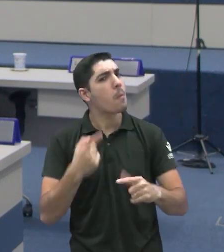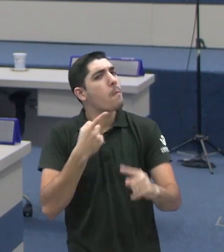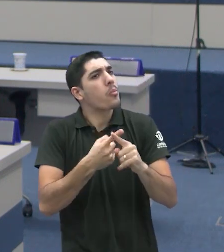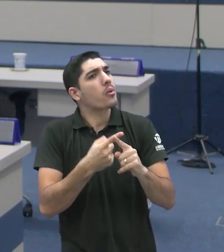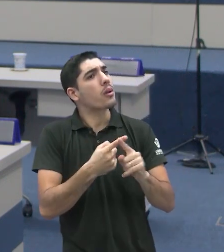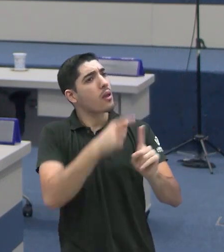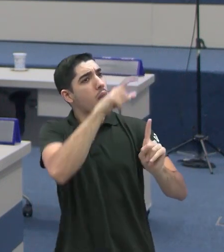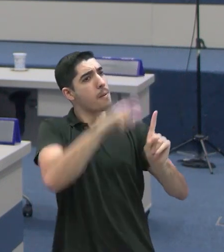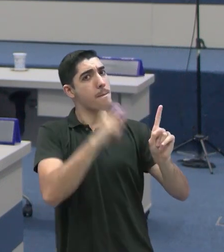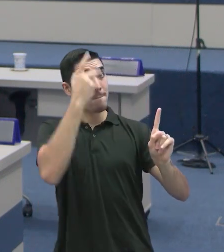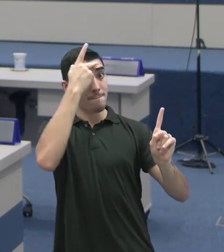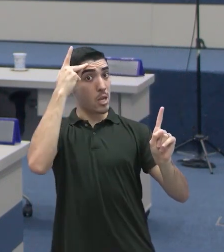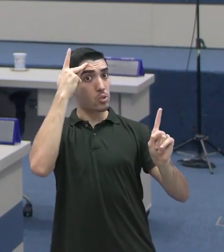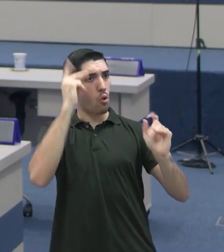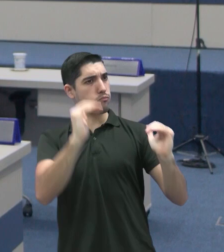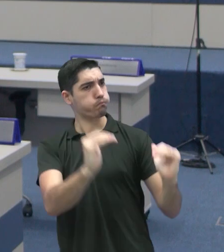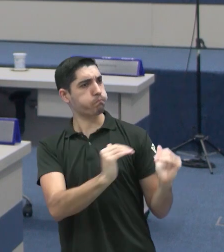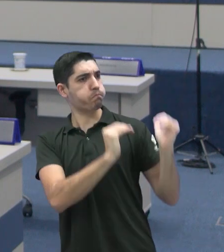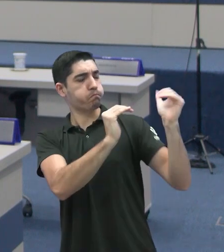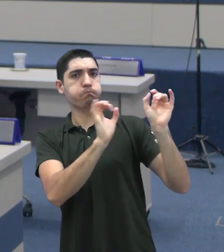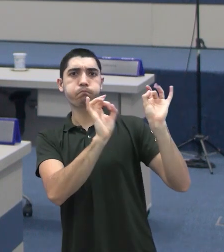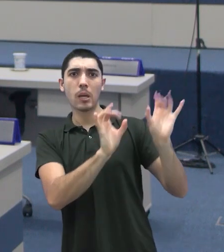um patrono da educação